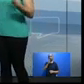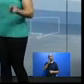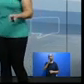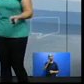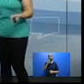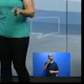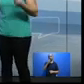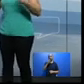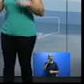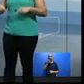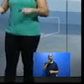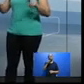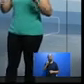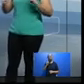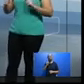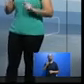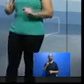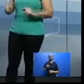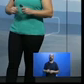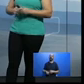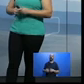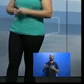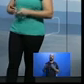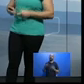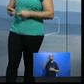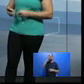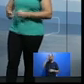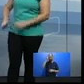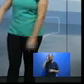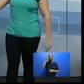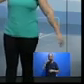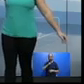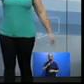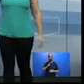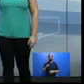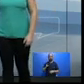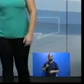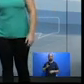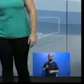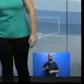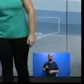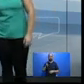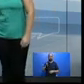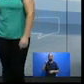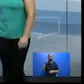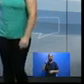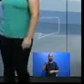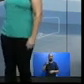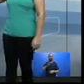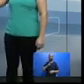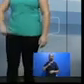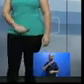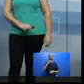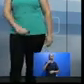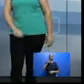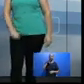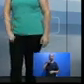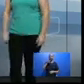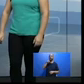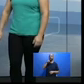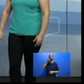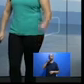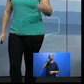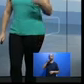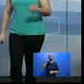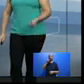condições financeiras para ocupar e explorar a terra, certo? Olha lá o capitão mor, que é o cara que